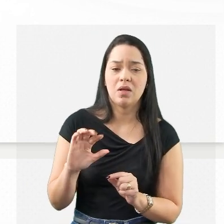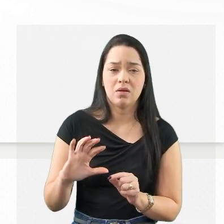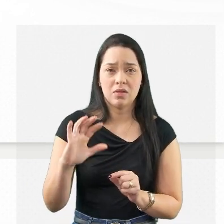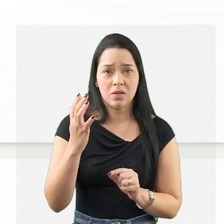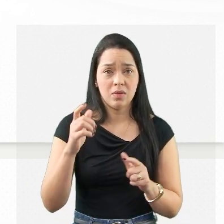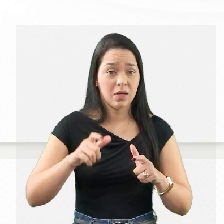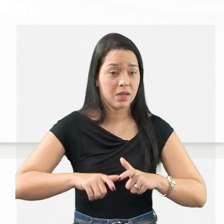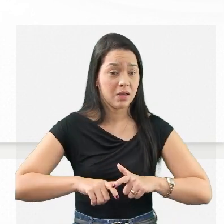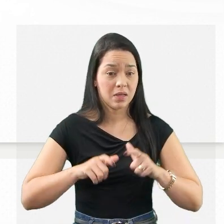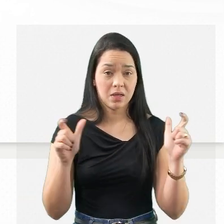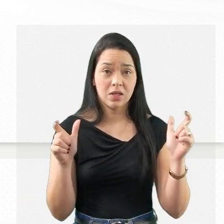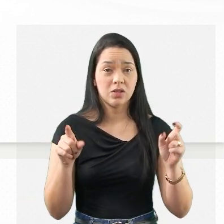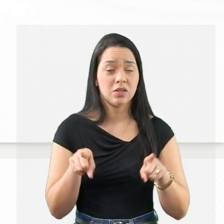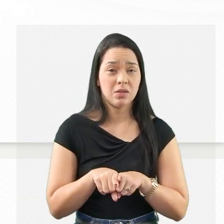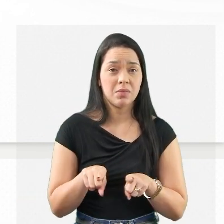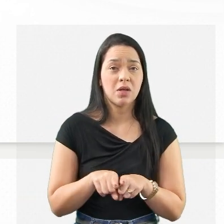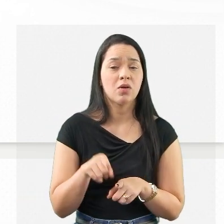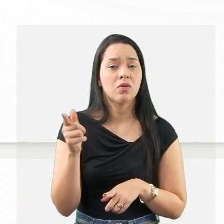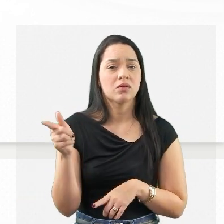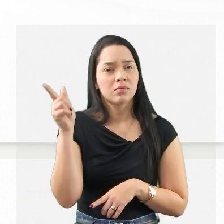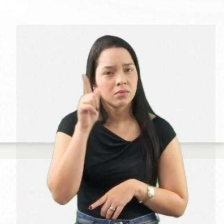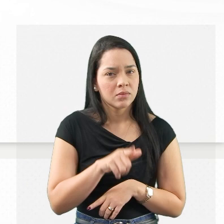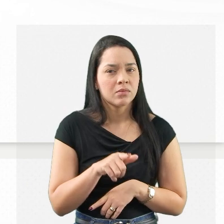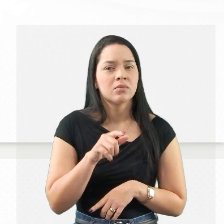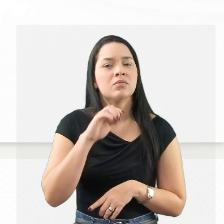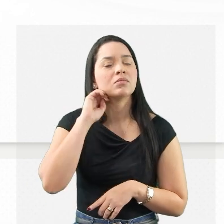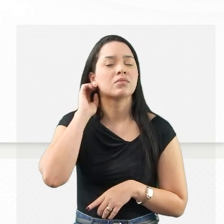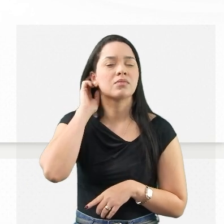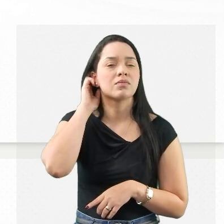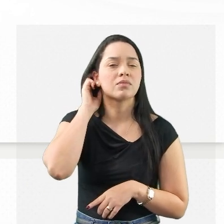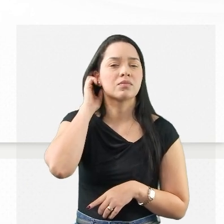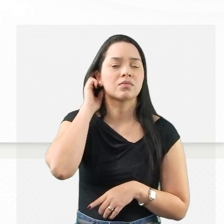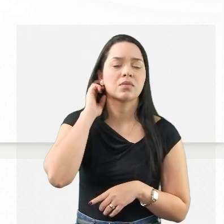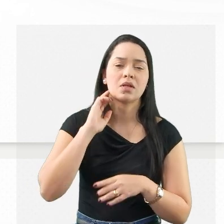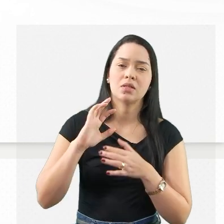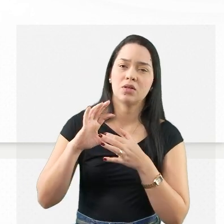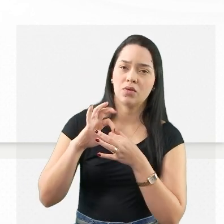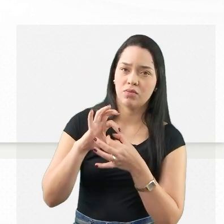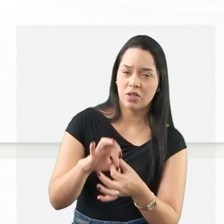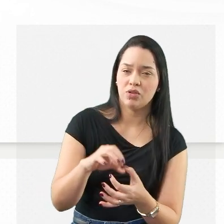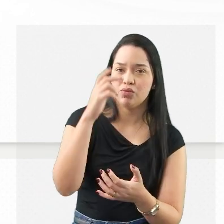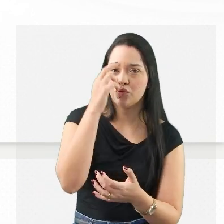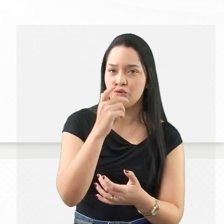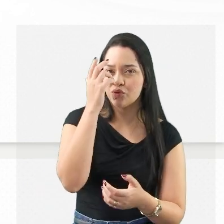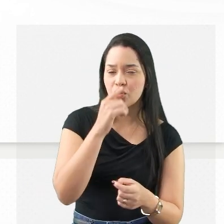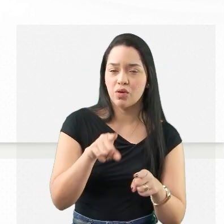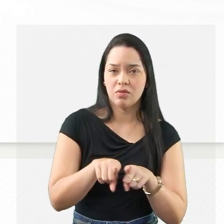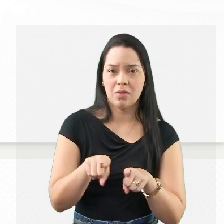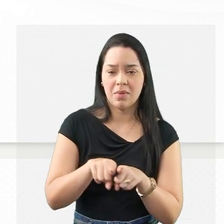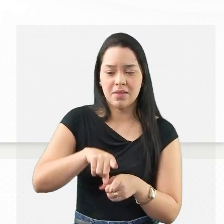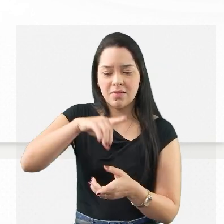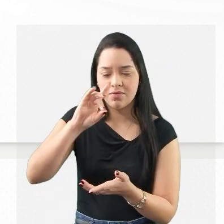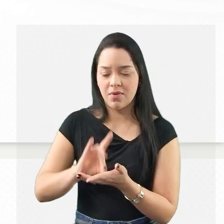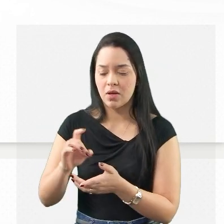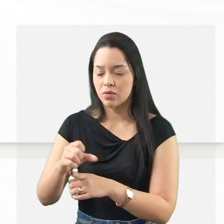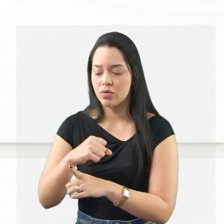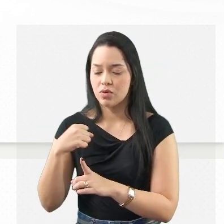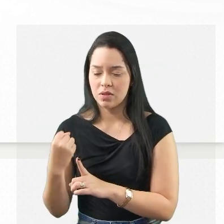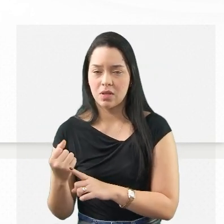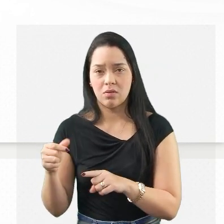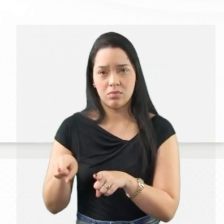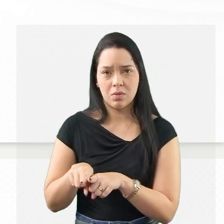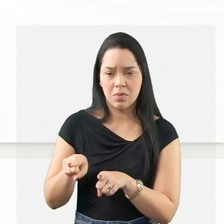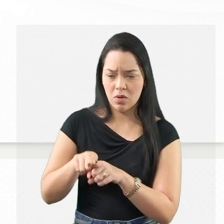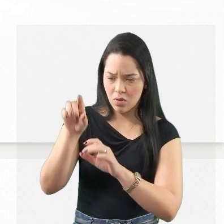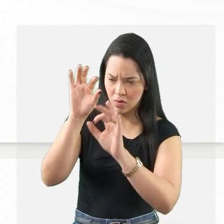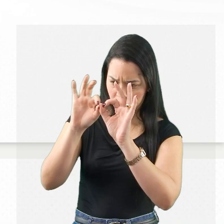muito grande. Esse autor consegue pegar isso, pega esse contexto histórico, esse fato social, faz um